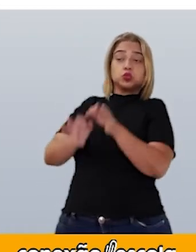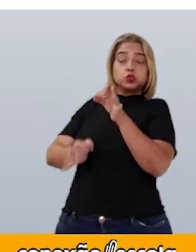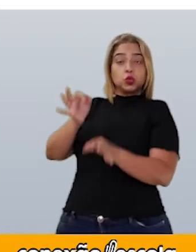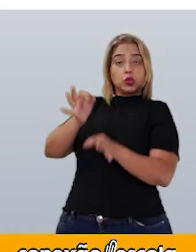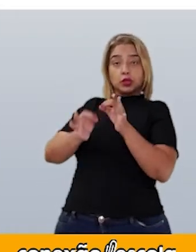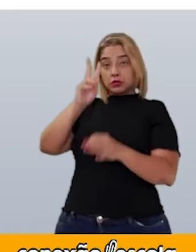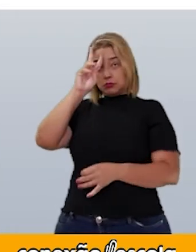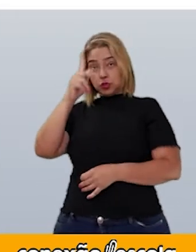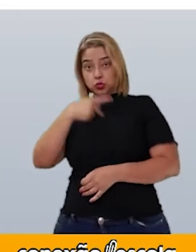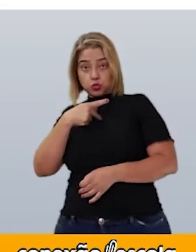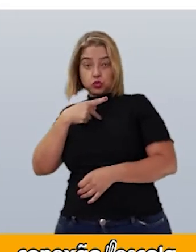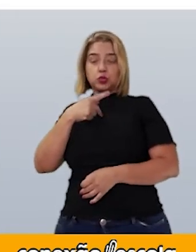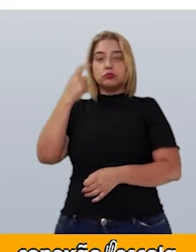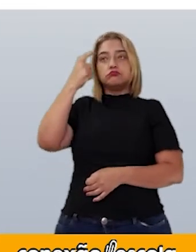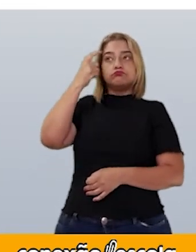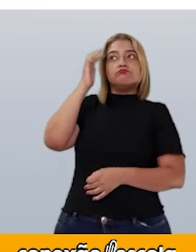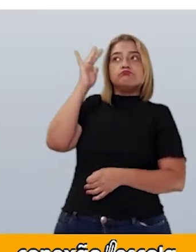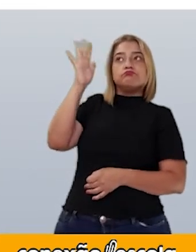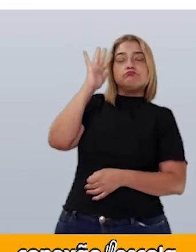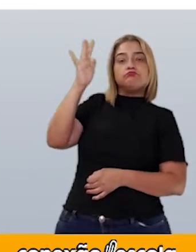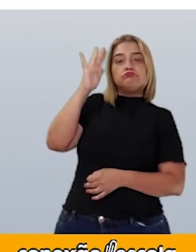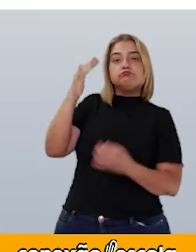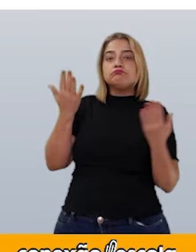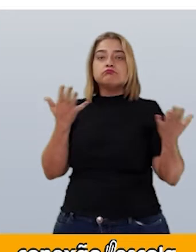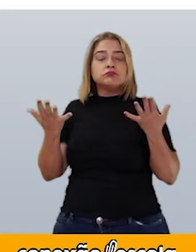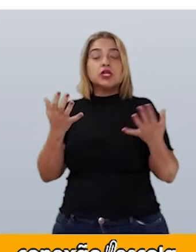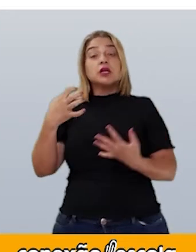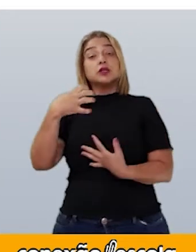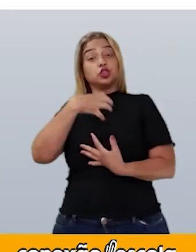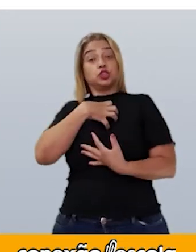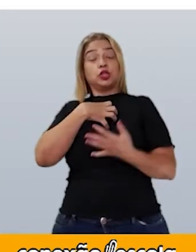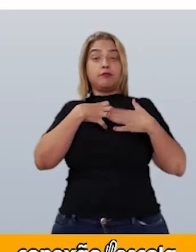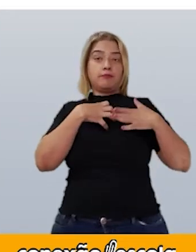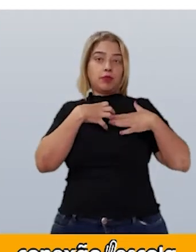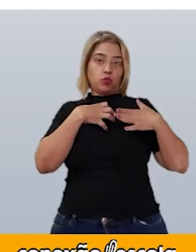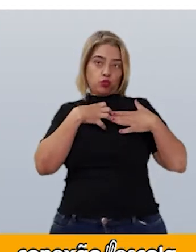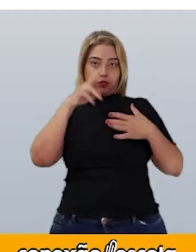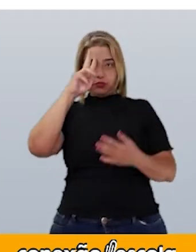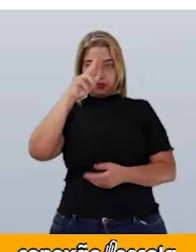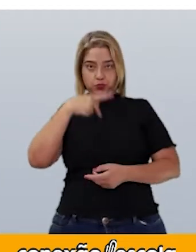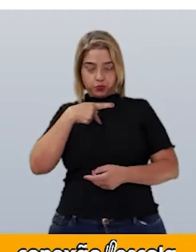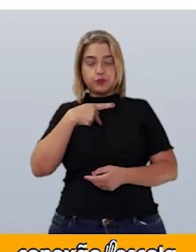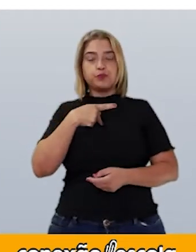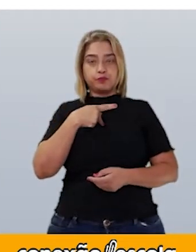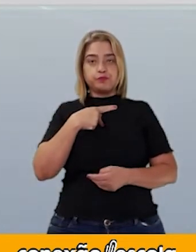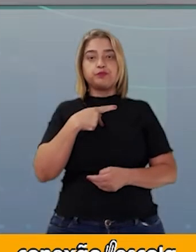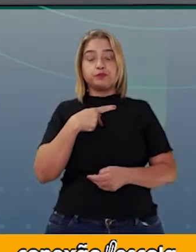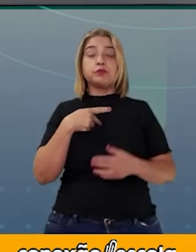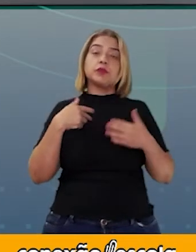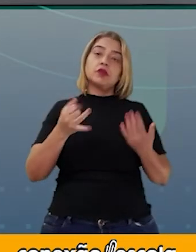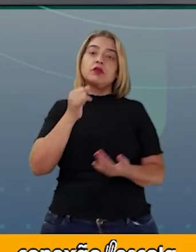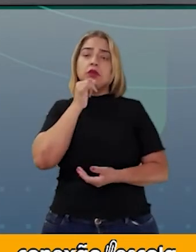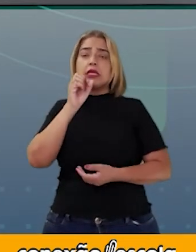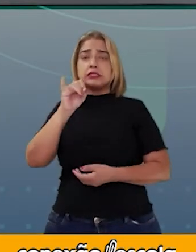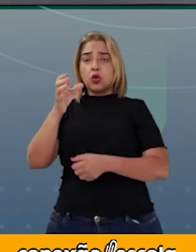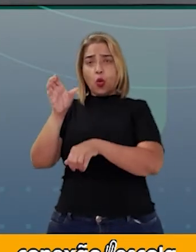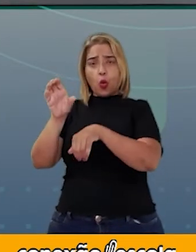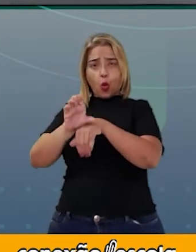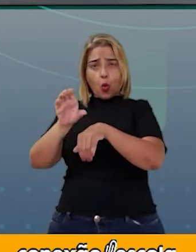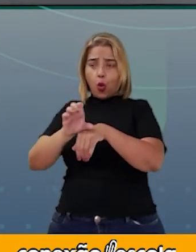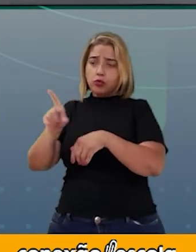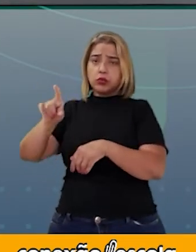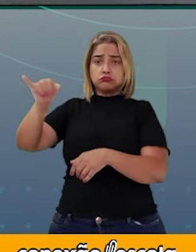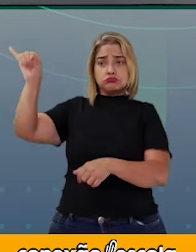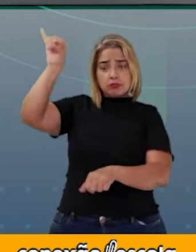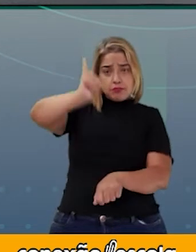pessoal, de um pensamento em relação a algo, é uma maneira de pensar. Por exemplo, o copo caiu no chão,